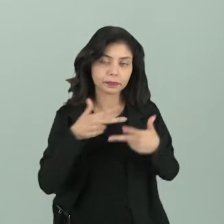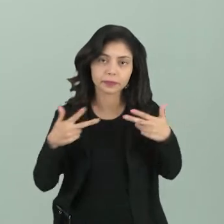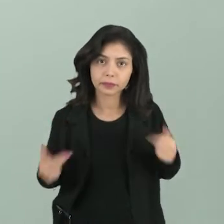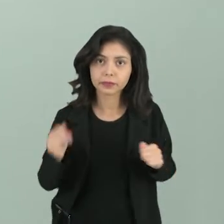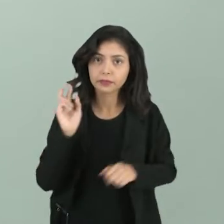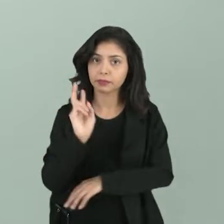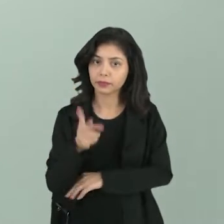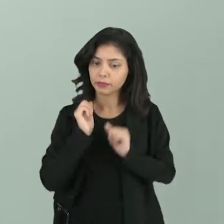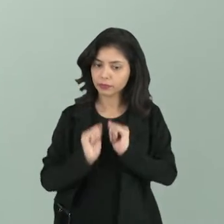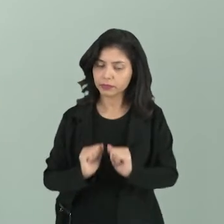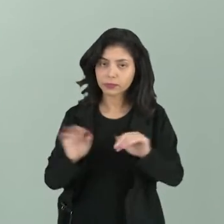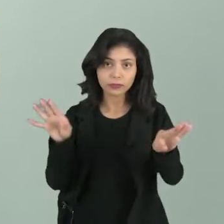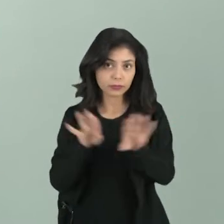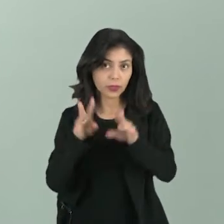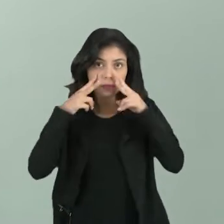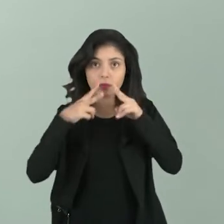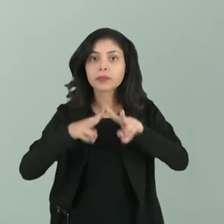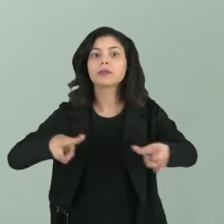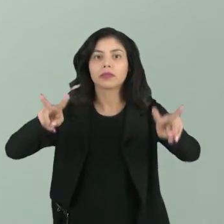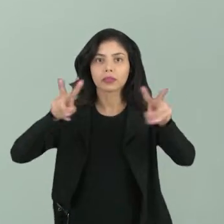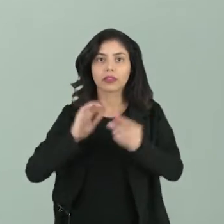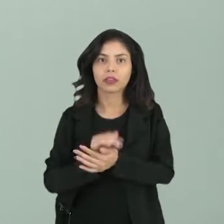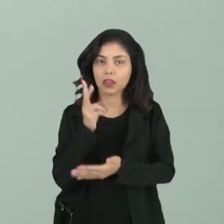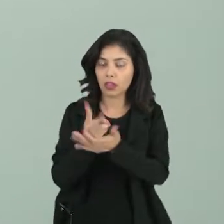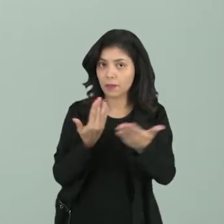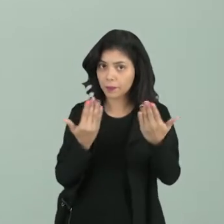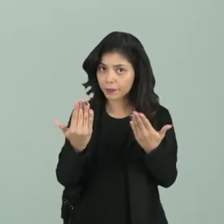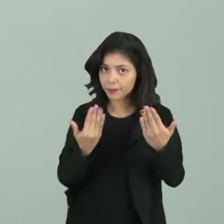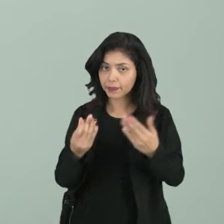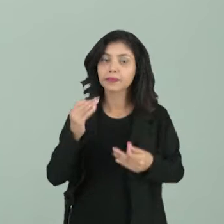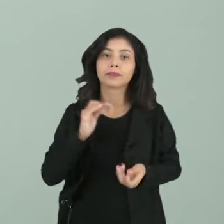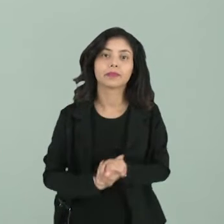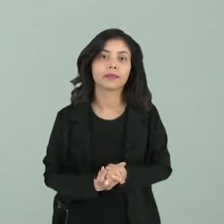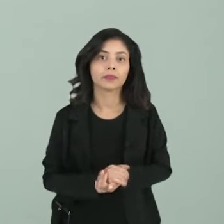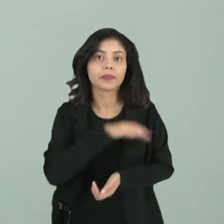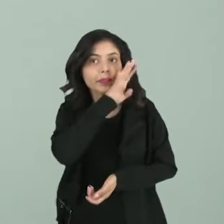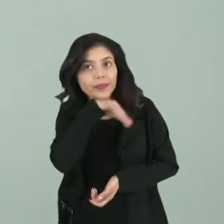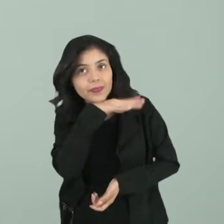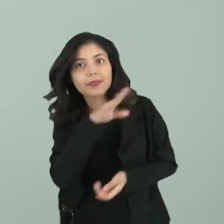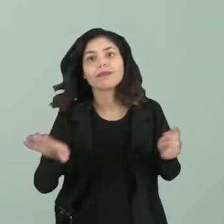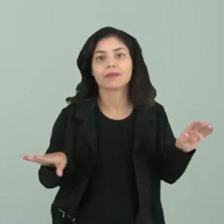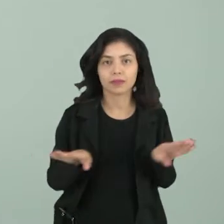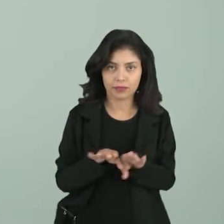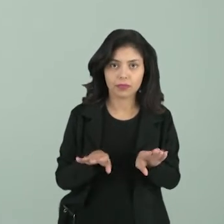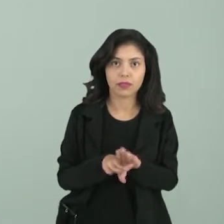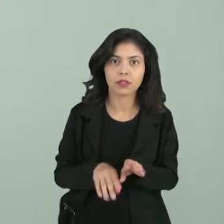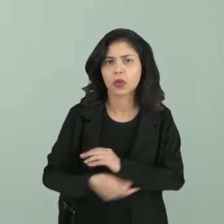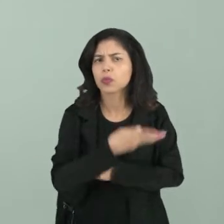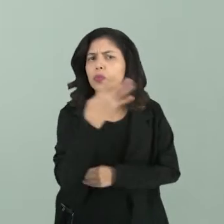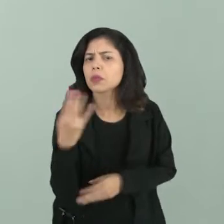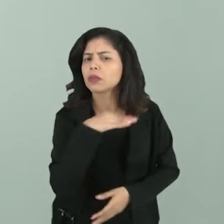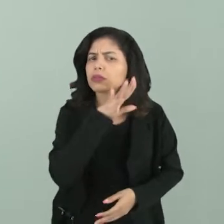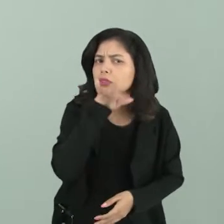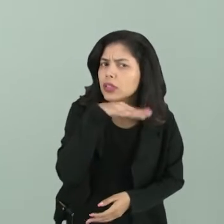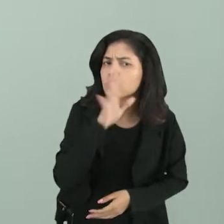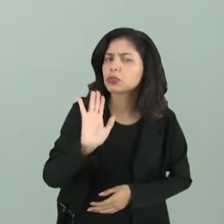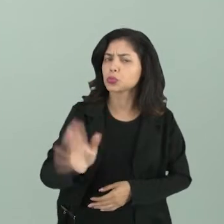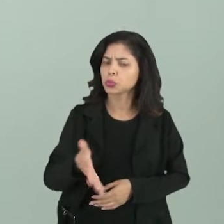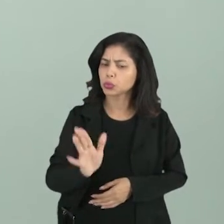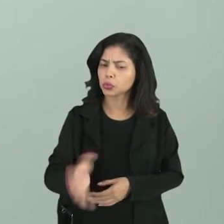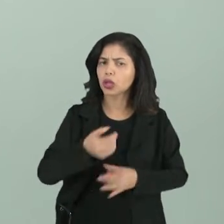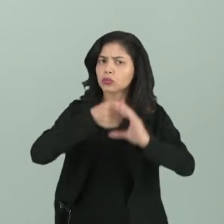impactos ambientais, eles acabam prejudicando tanto a fauna como também a nossa flora.